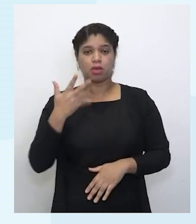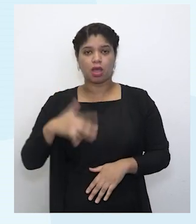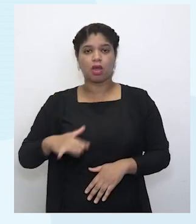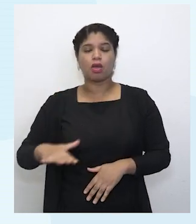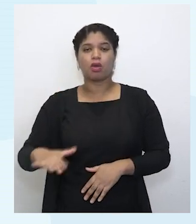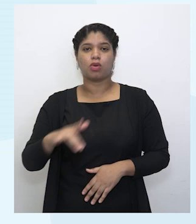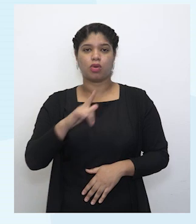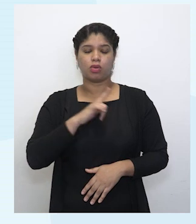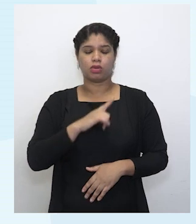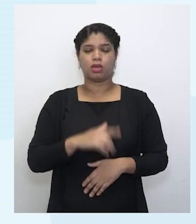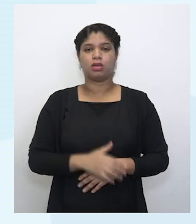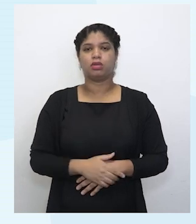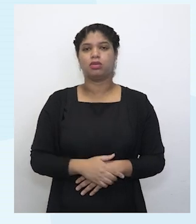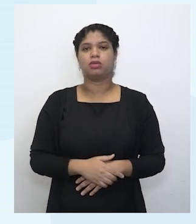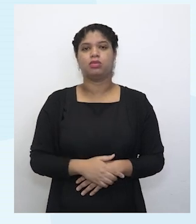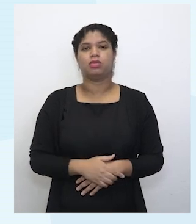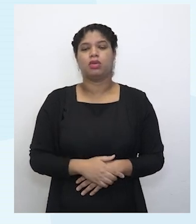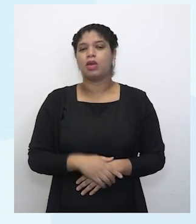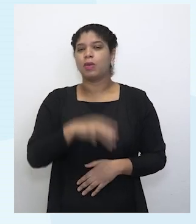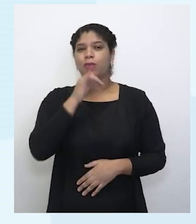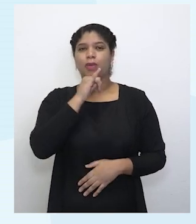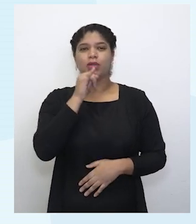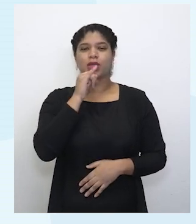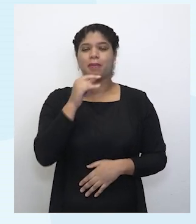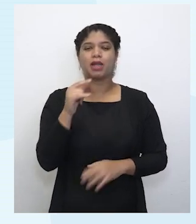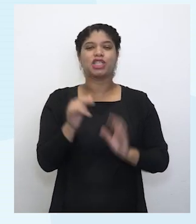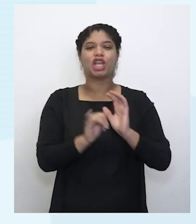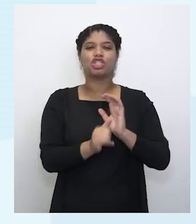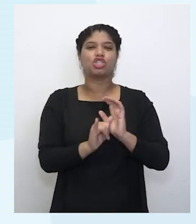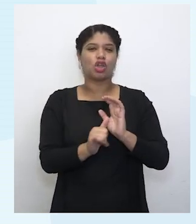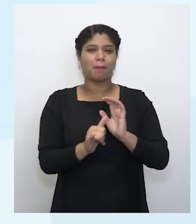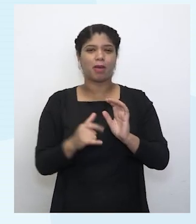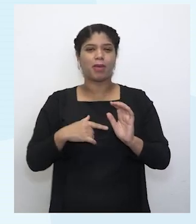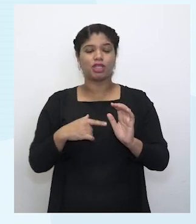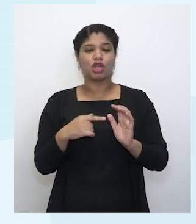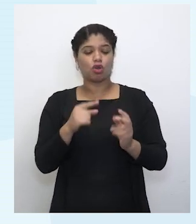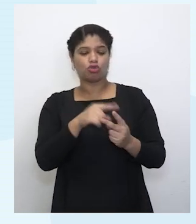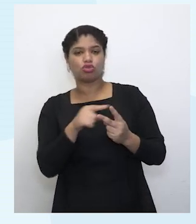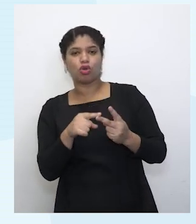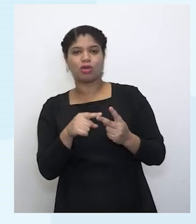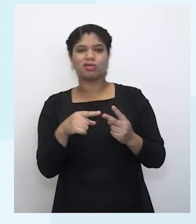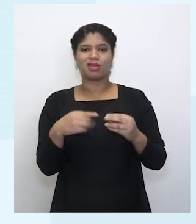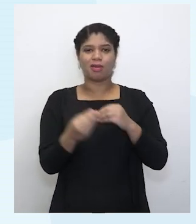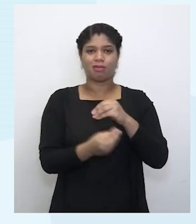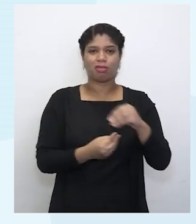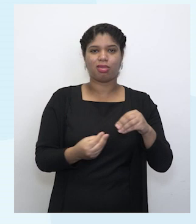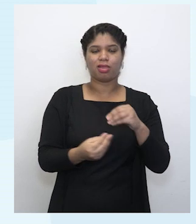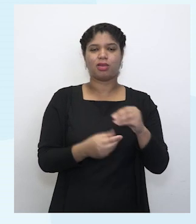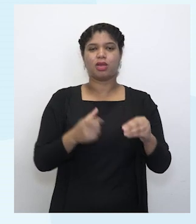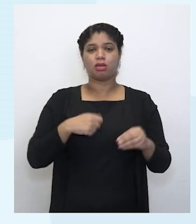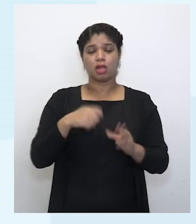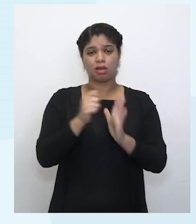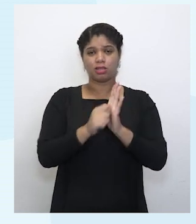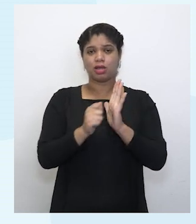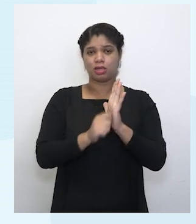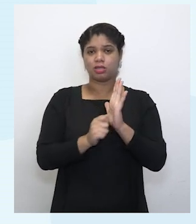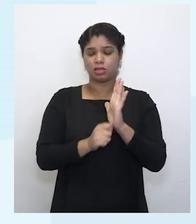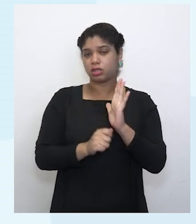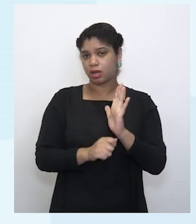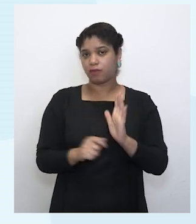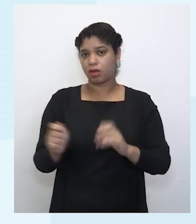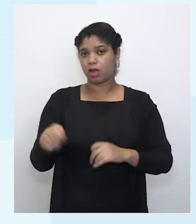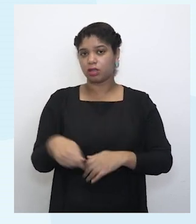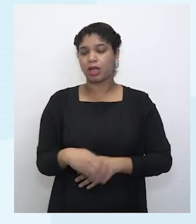o conto de fada como apoio, né, para sua reescrita. Então, esse trabalho com a reescrita